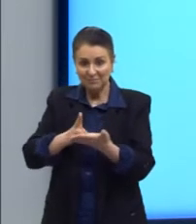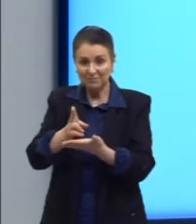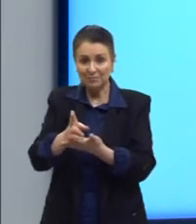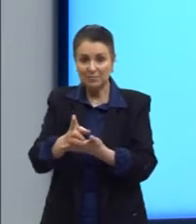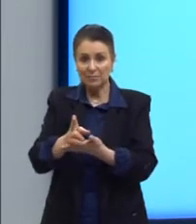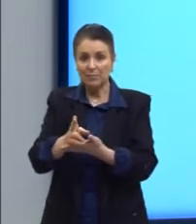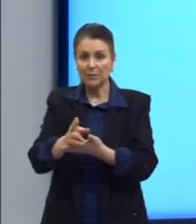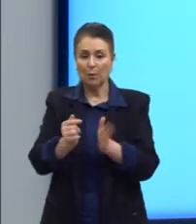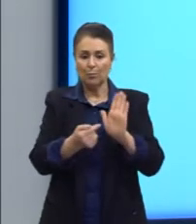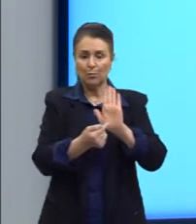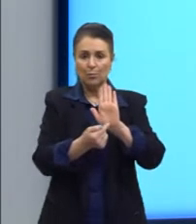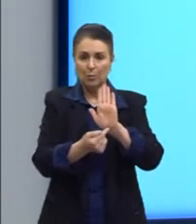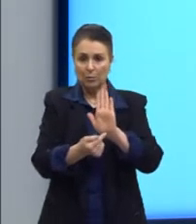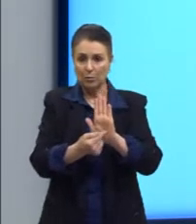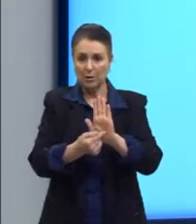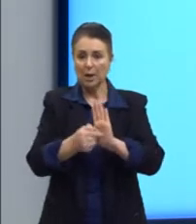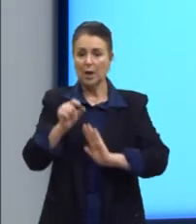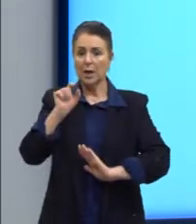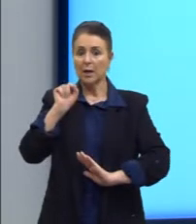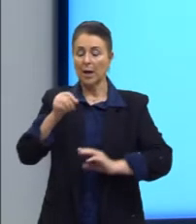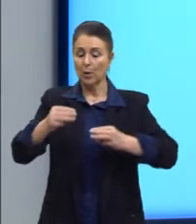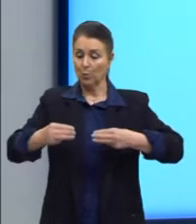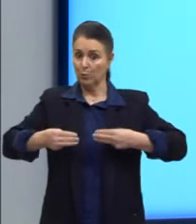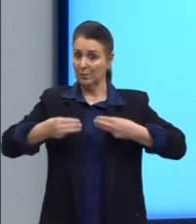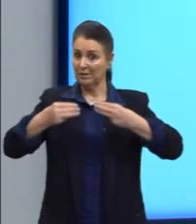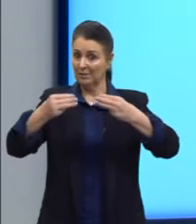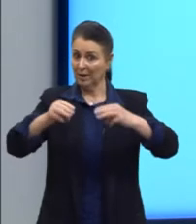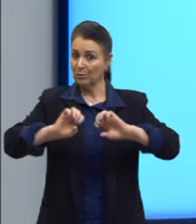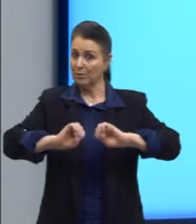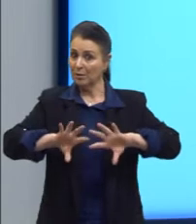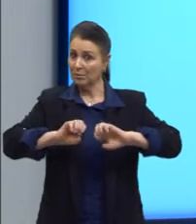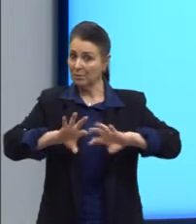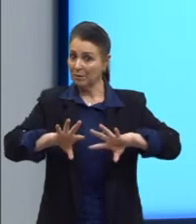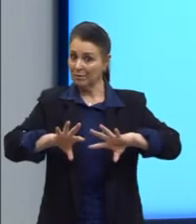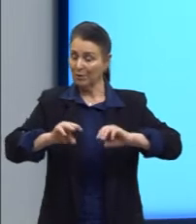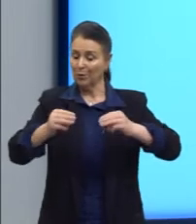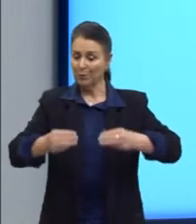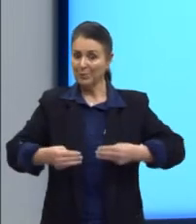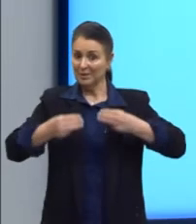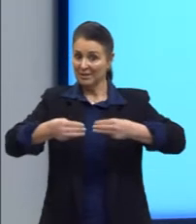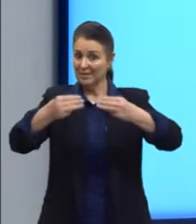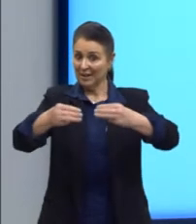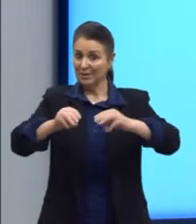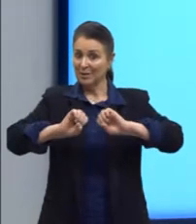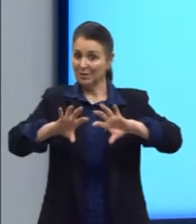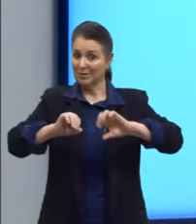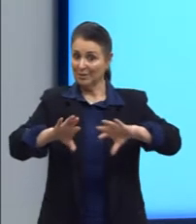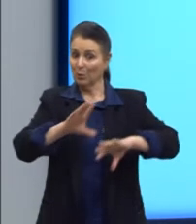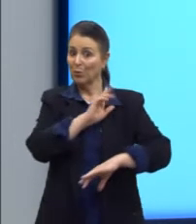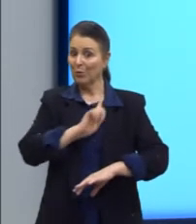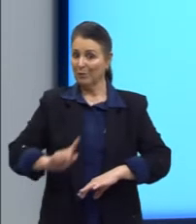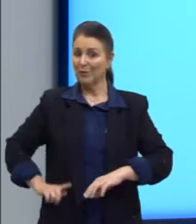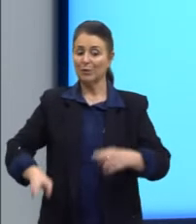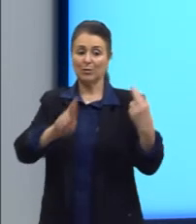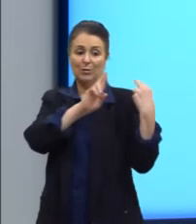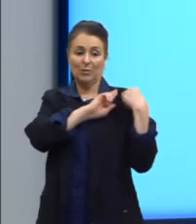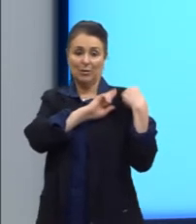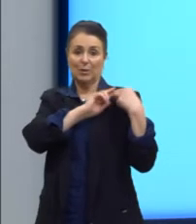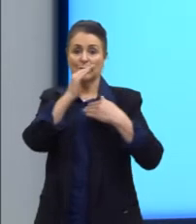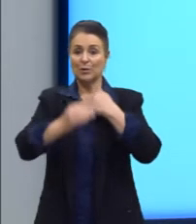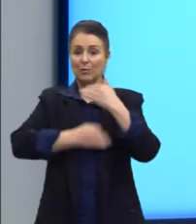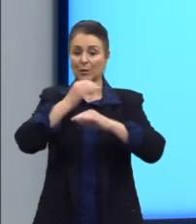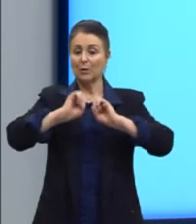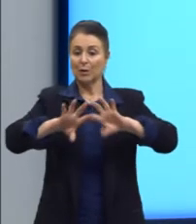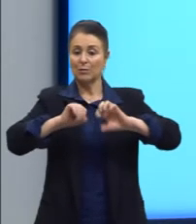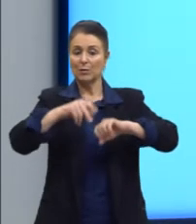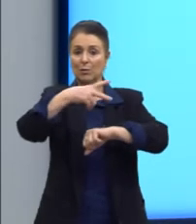Posto isso, cabe ao Ministério da Educação, olha só, um órgão governamental, responsável pelo desenvolvimento educacional do